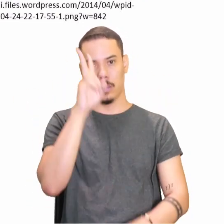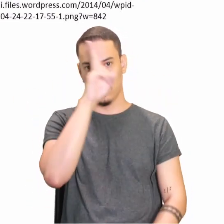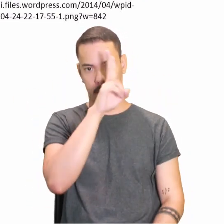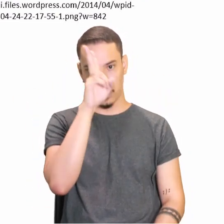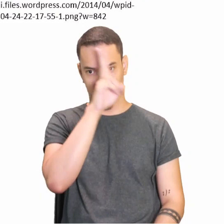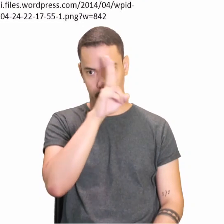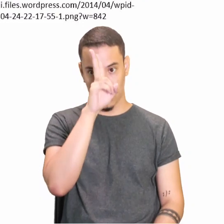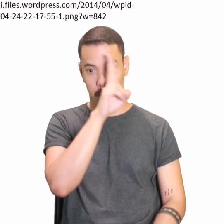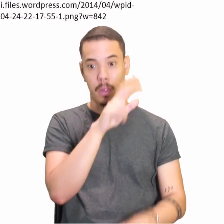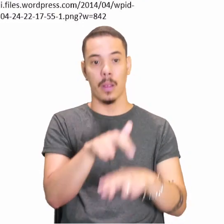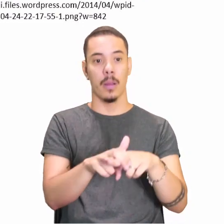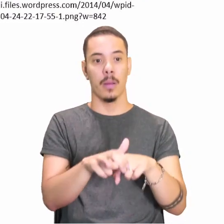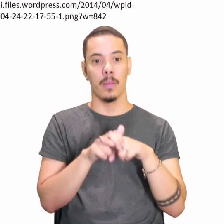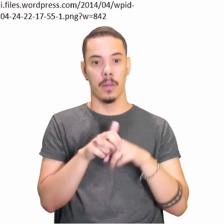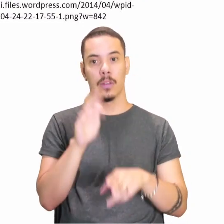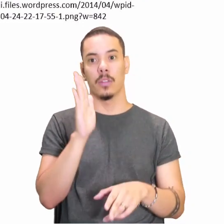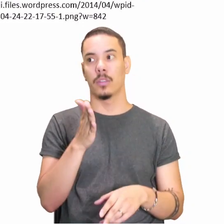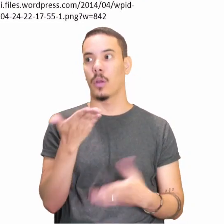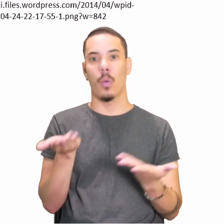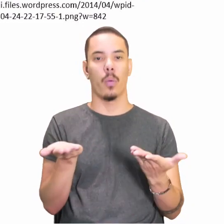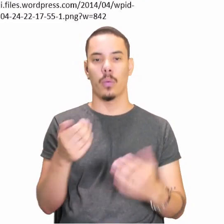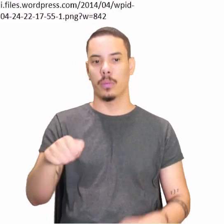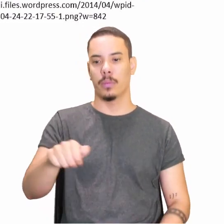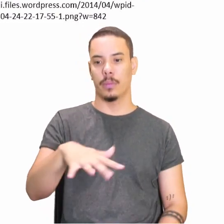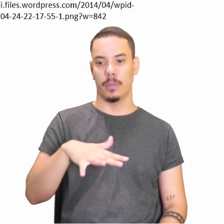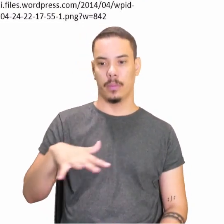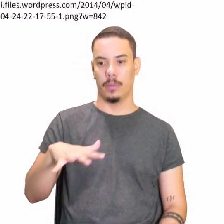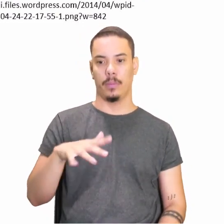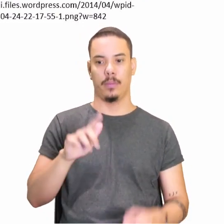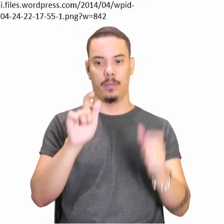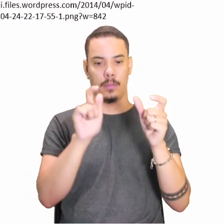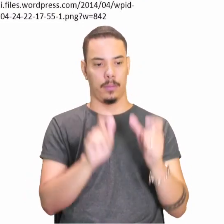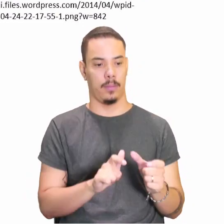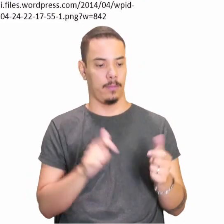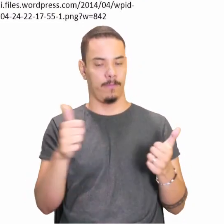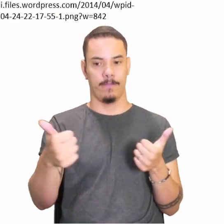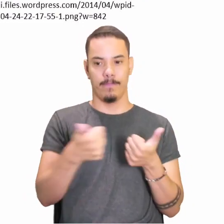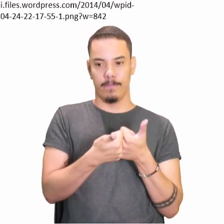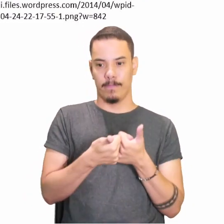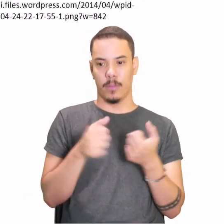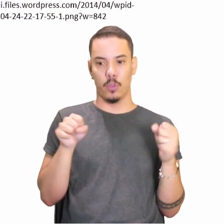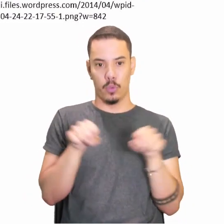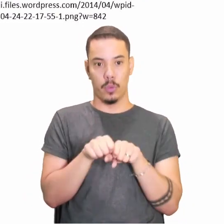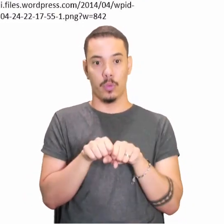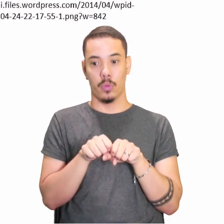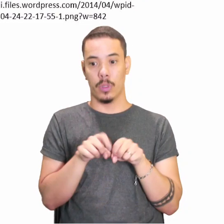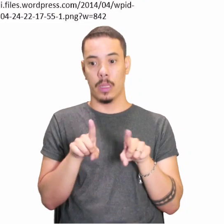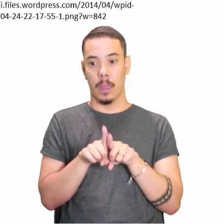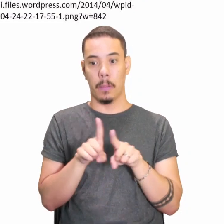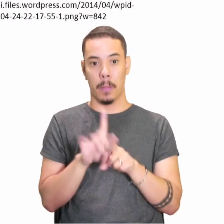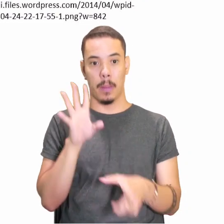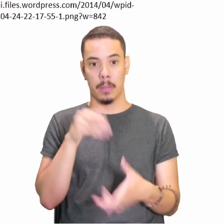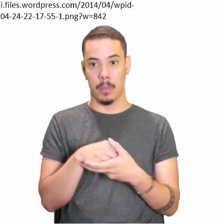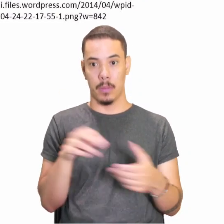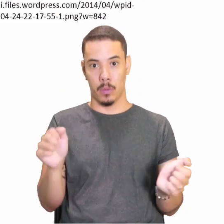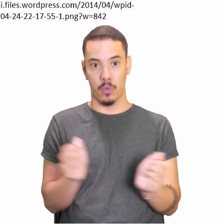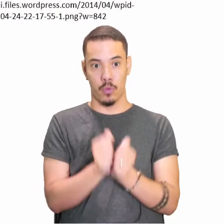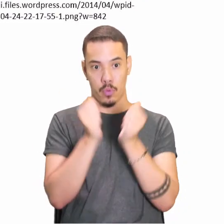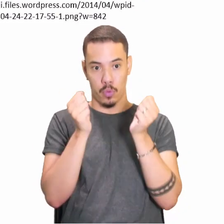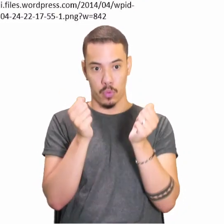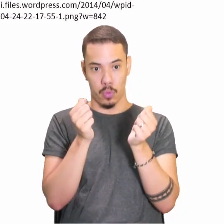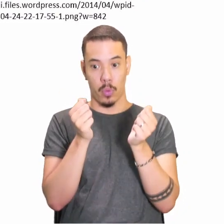história. Exatamente, eles estão em que espaço, né? Em que lugar, certo? Vai buscando, é assim que você